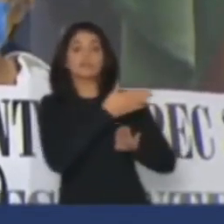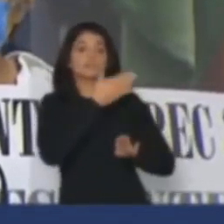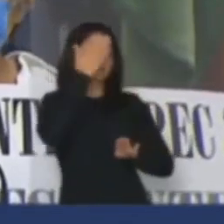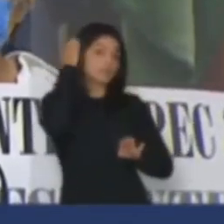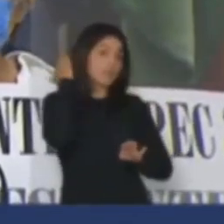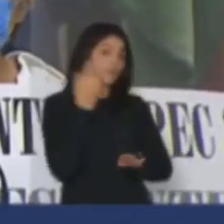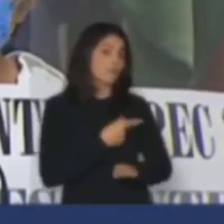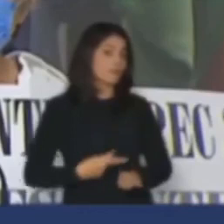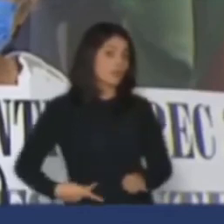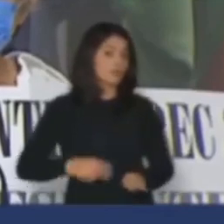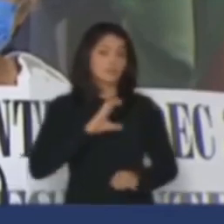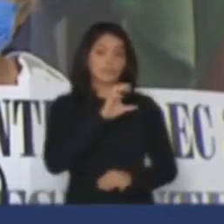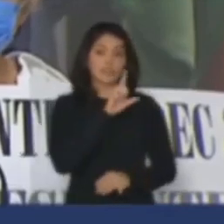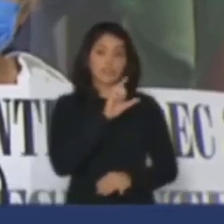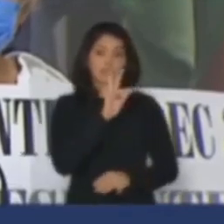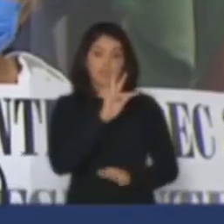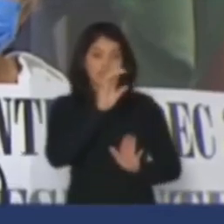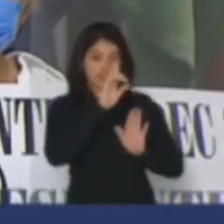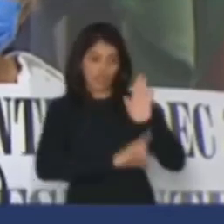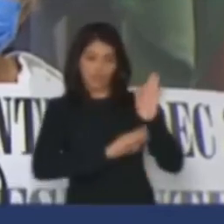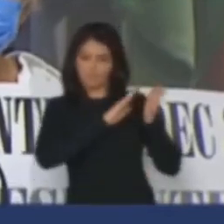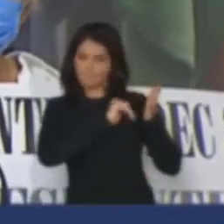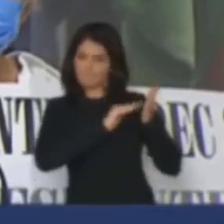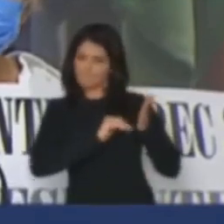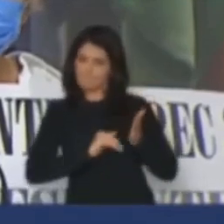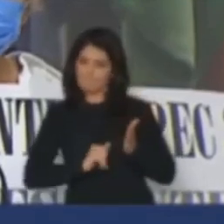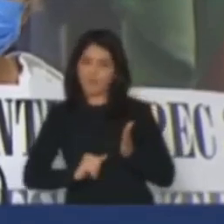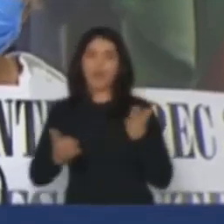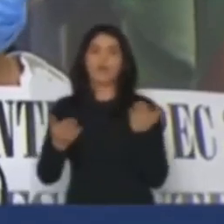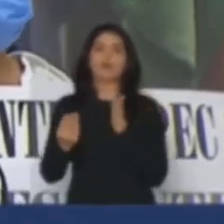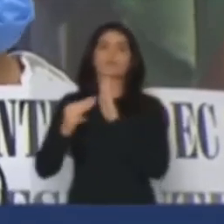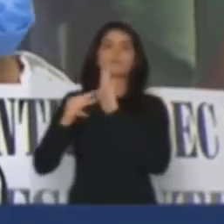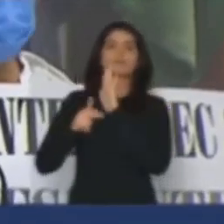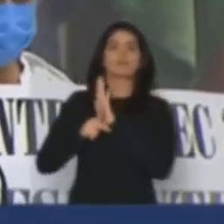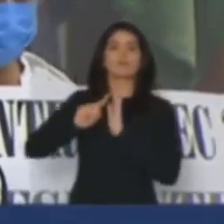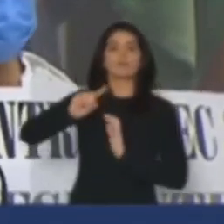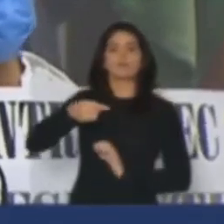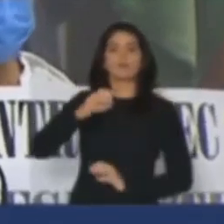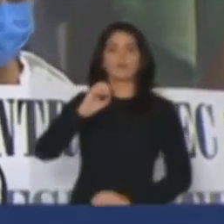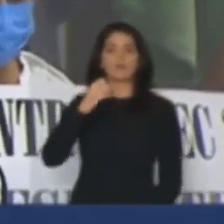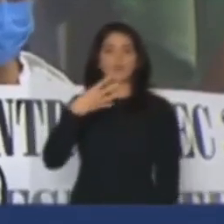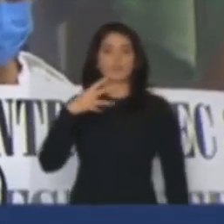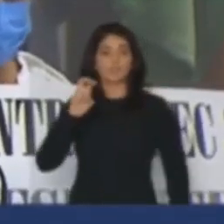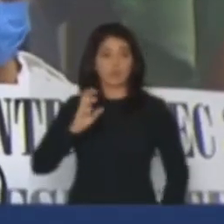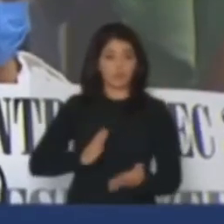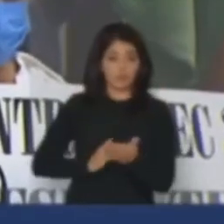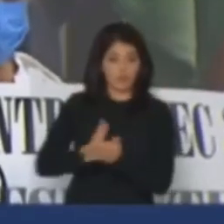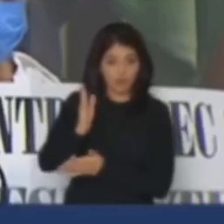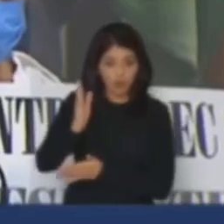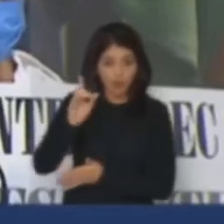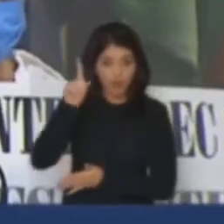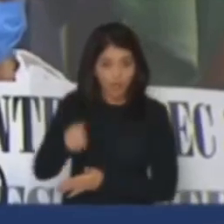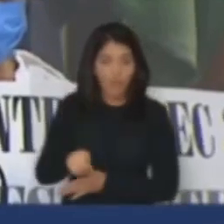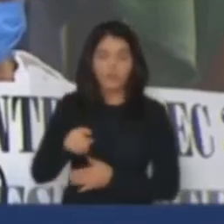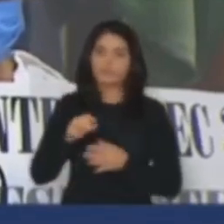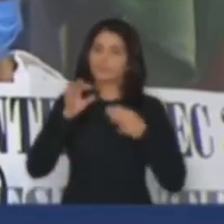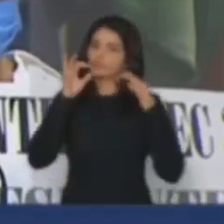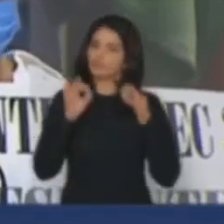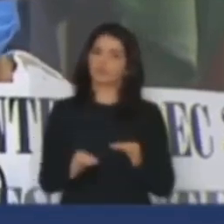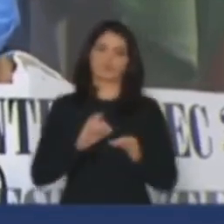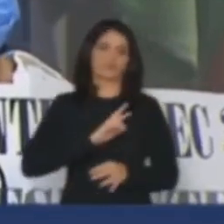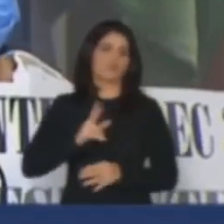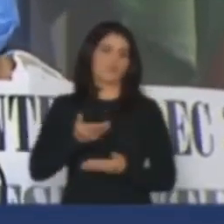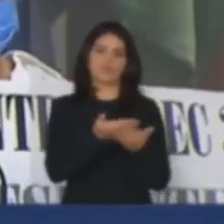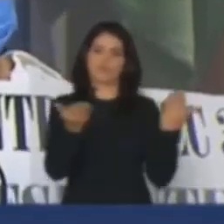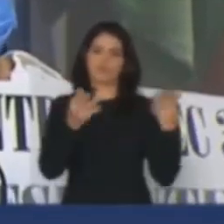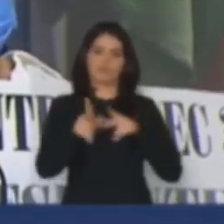direito da CLT e agora com aquela medida provisória 1045, que foi aprovada aqui como um pacote injusto para os trabalhadores de